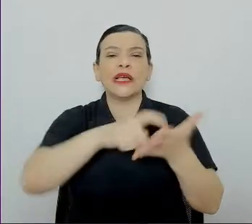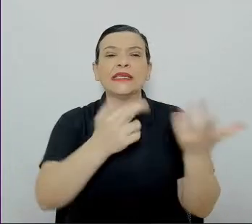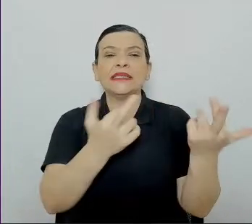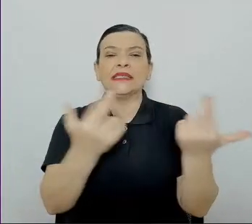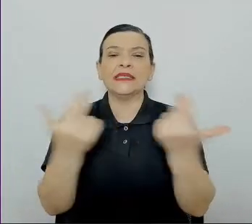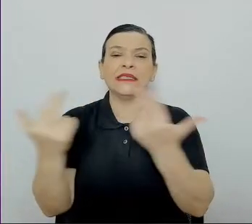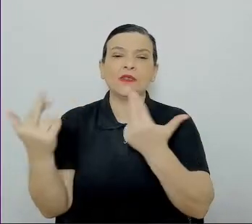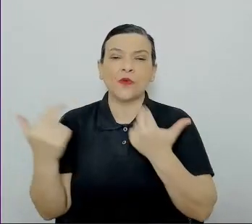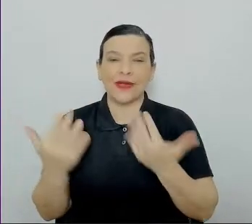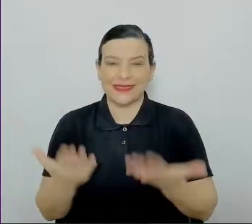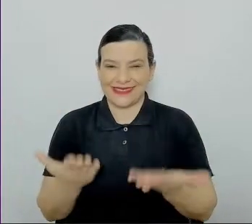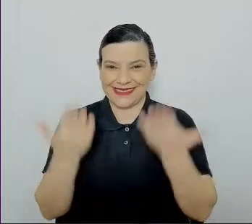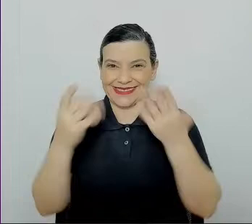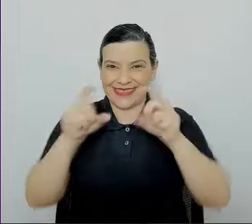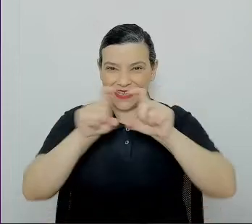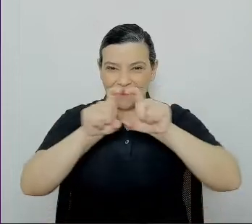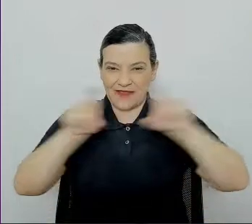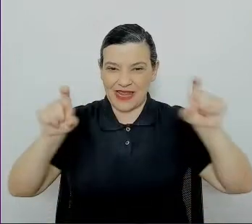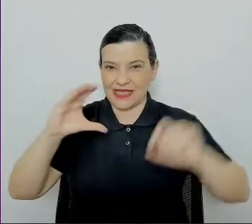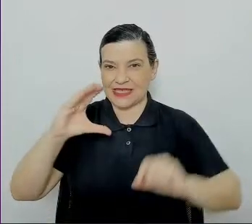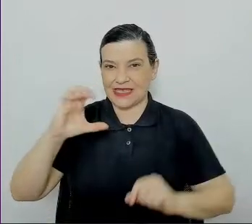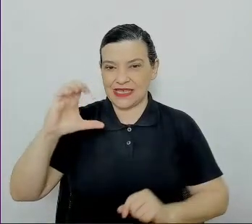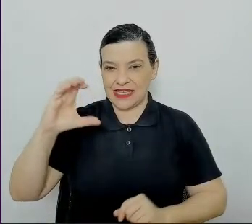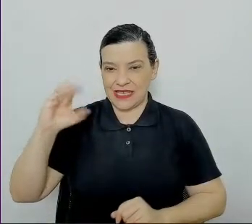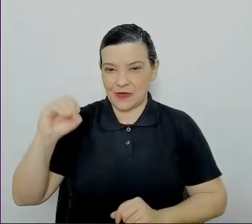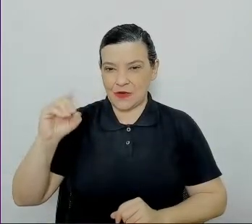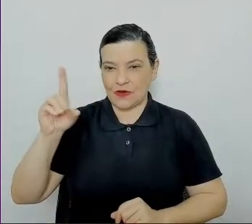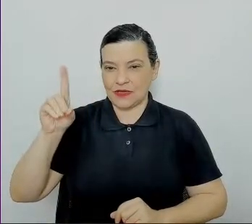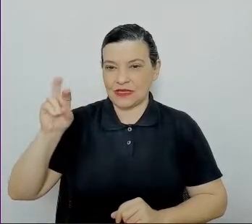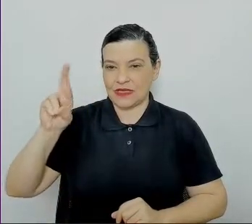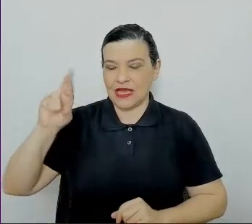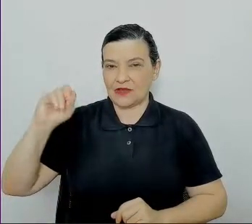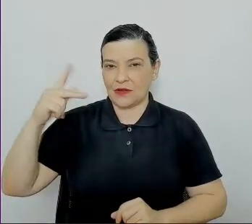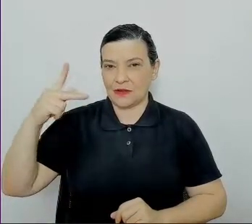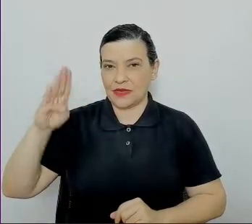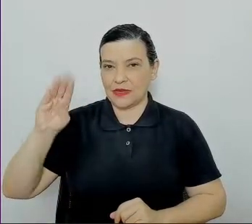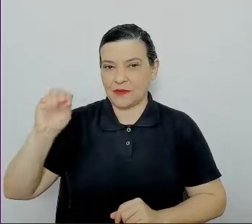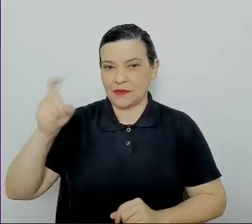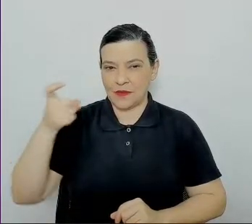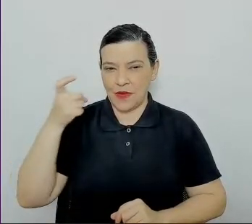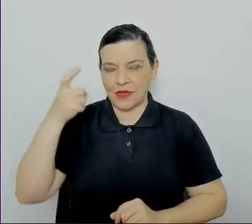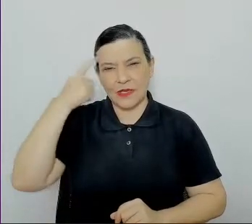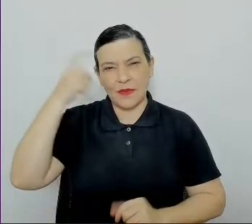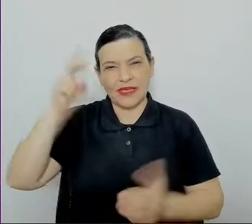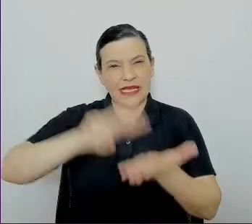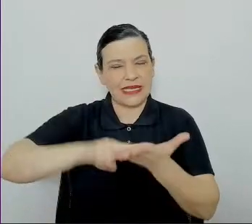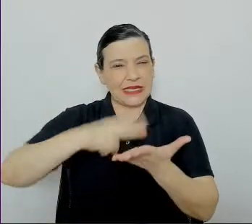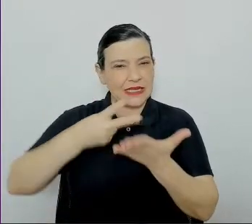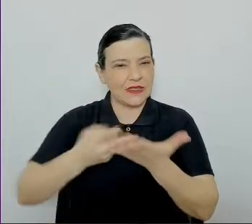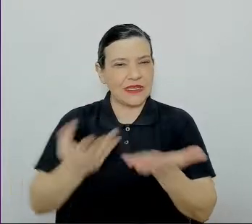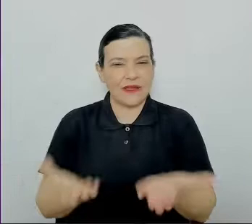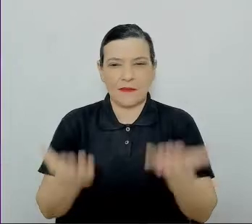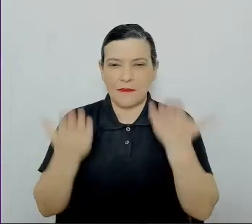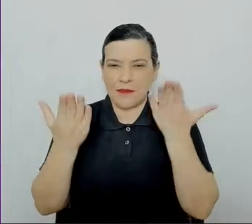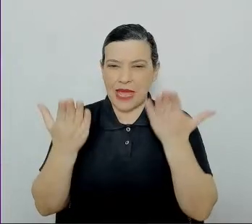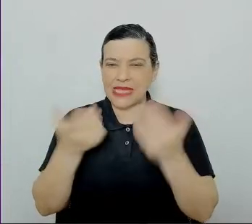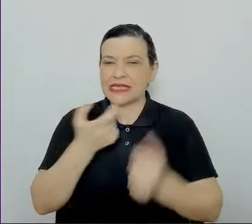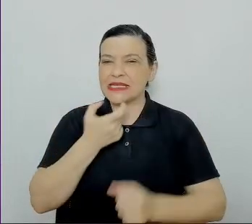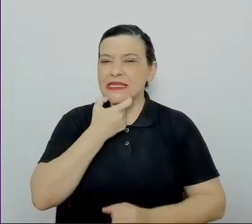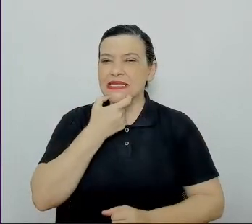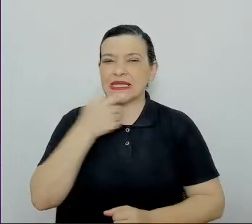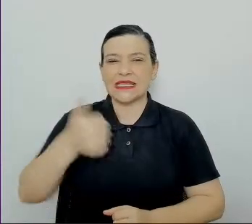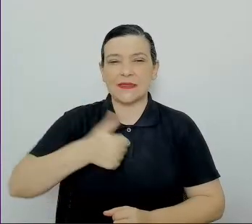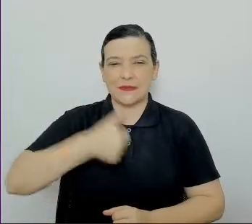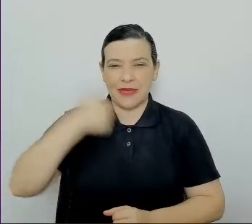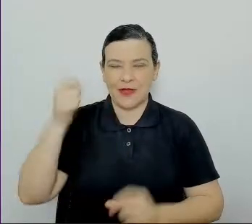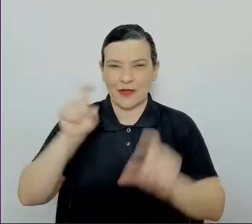Tem essa frase do CEO da Dropbox, e eu até pensei em traduzir, mas eu acho que em inglês fica mais interessante mesmo, que é keep the main